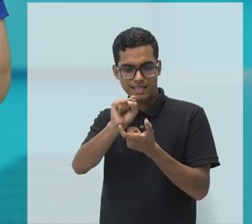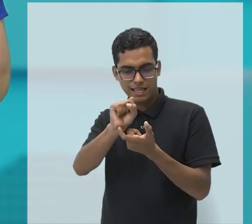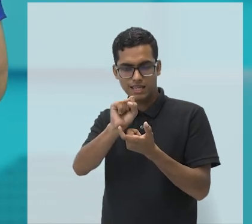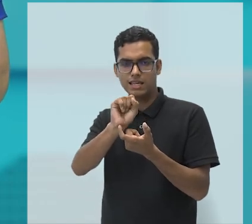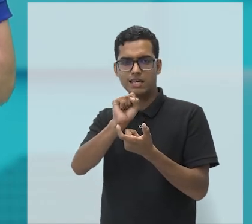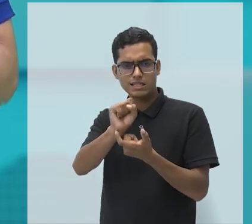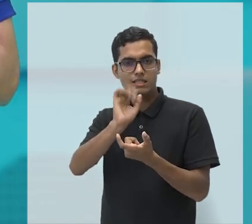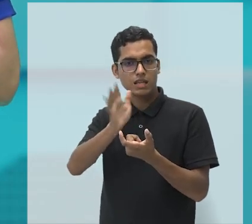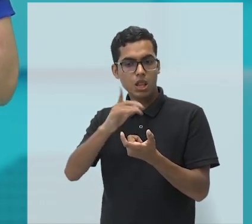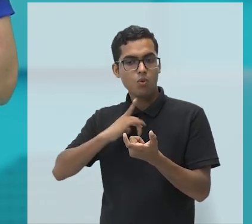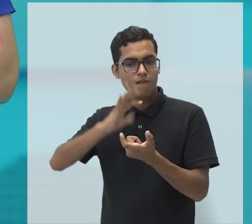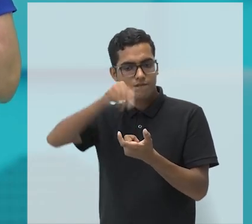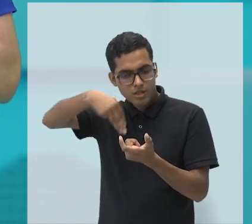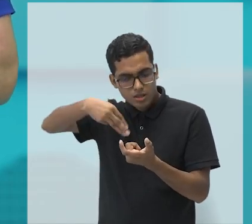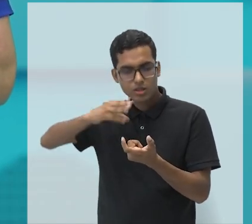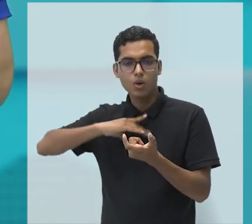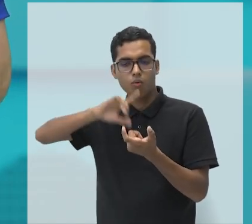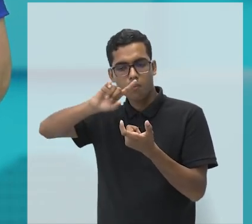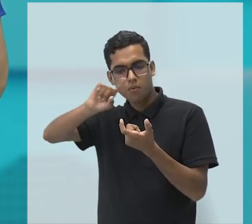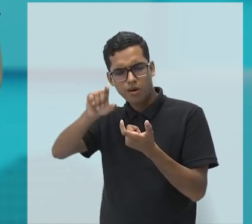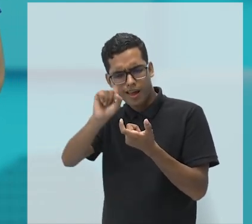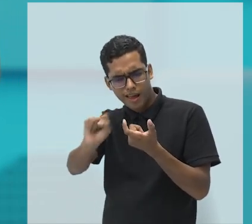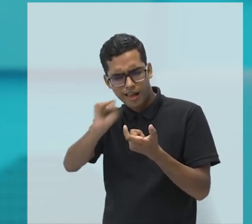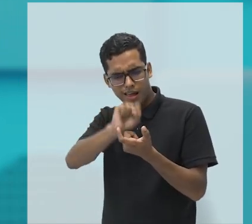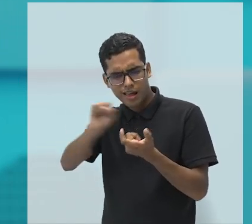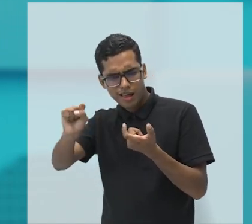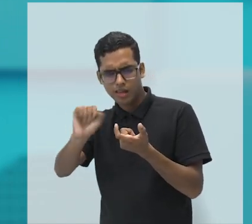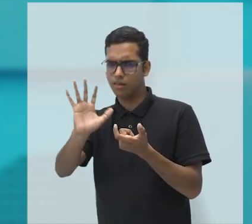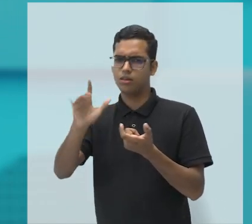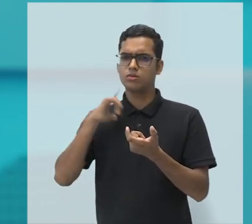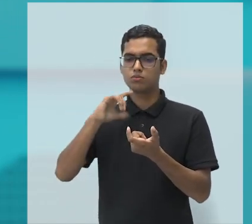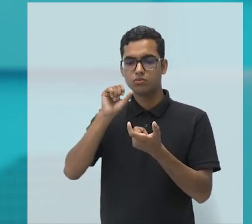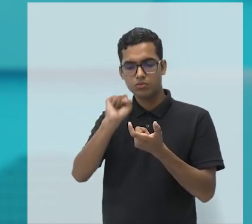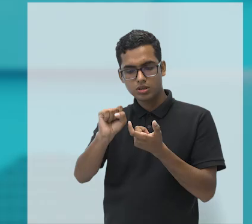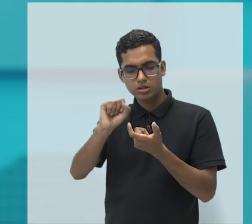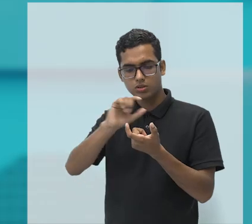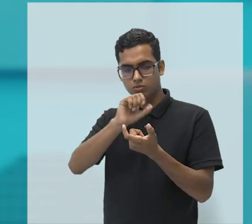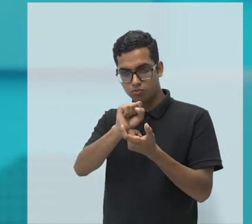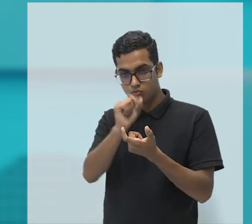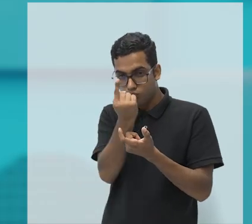o S, como é o caso de parents, ok? Voltando lá para nossas perguntas.